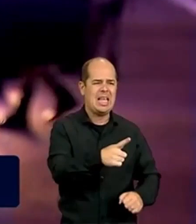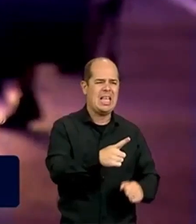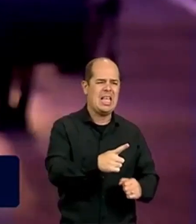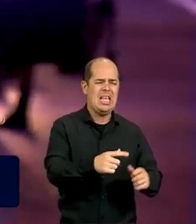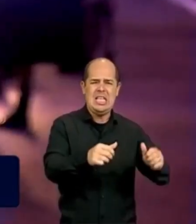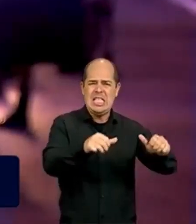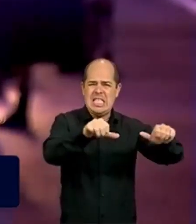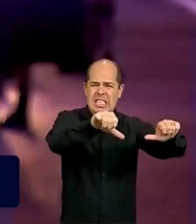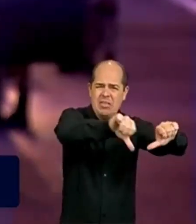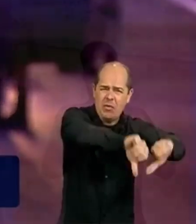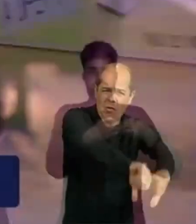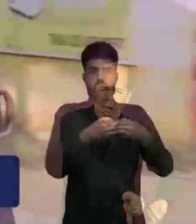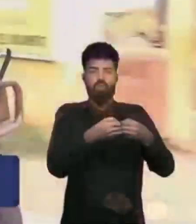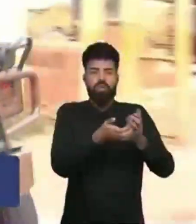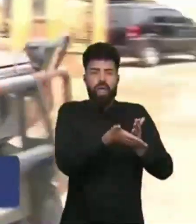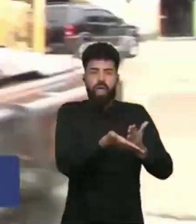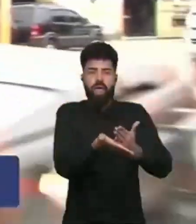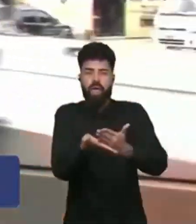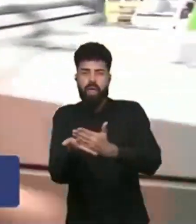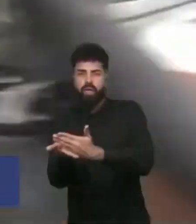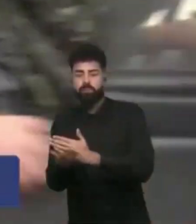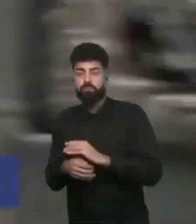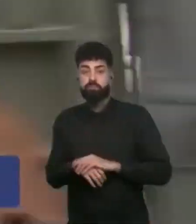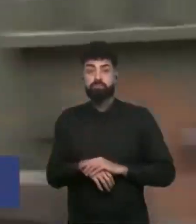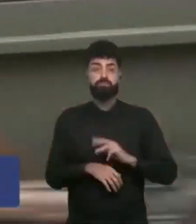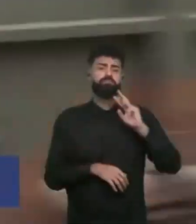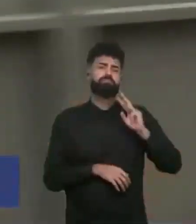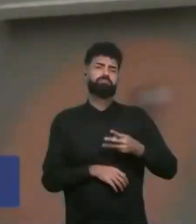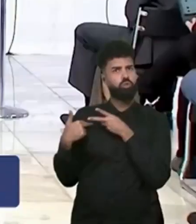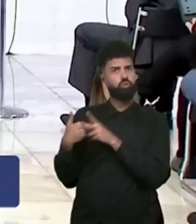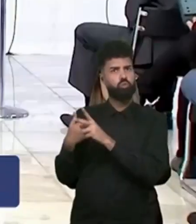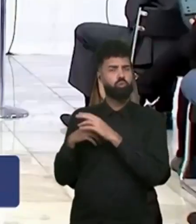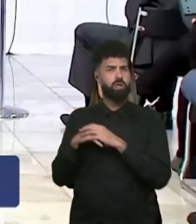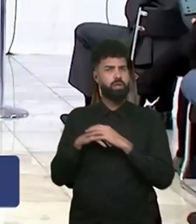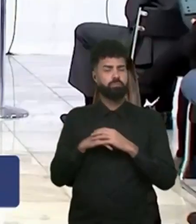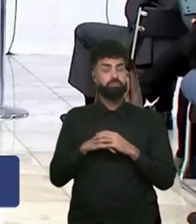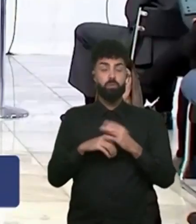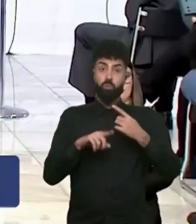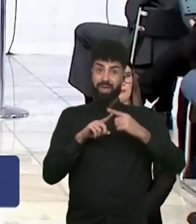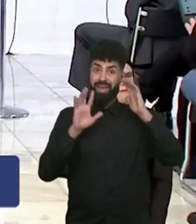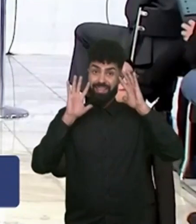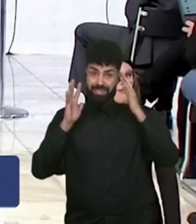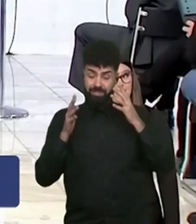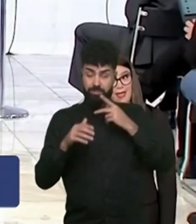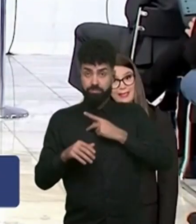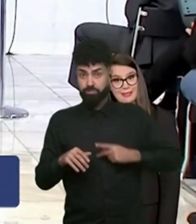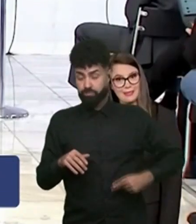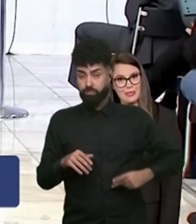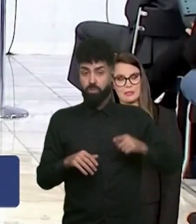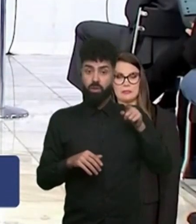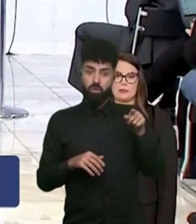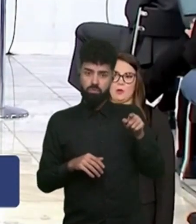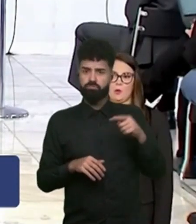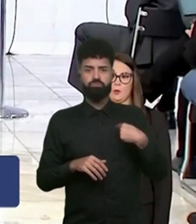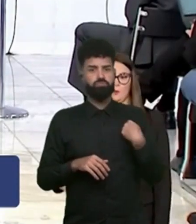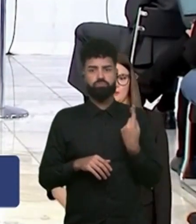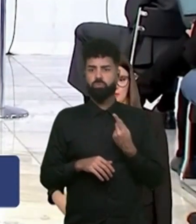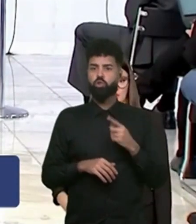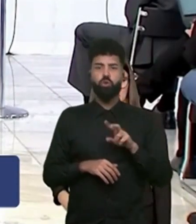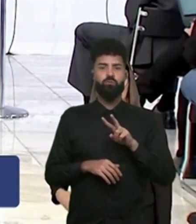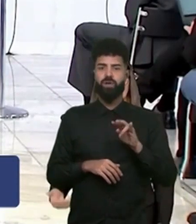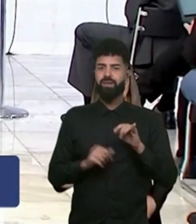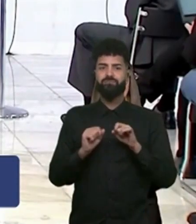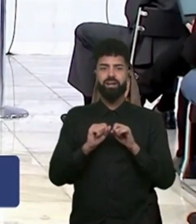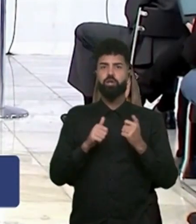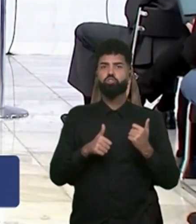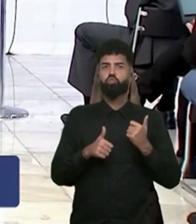integrada entre Polícia Federal e as Forças Armadas. Também foi anunciado a criação de um plano